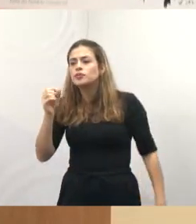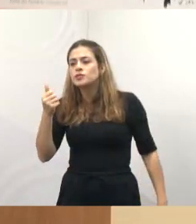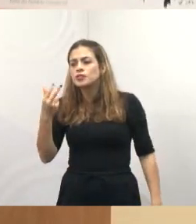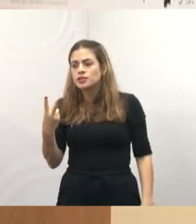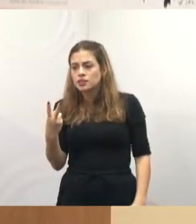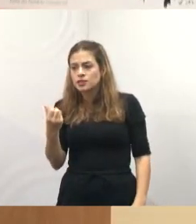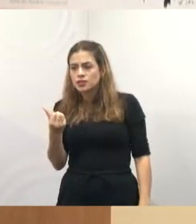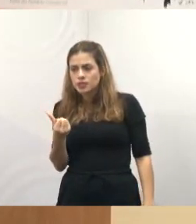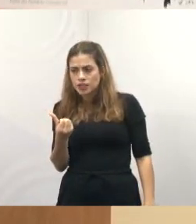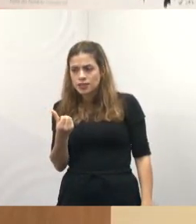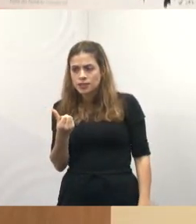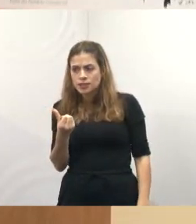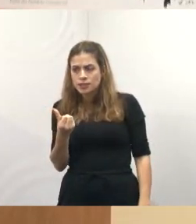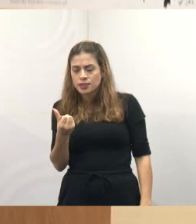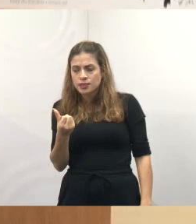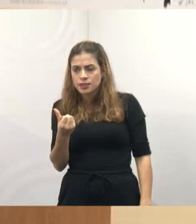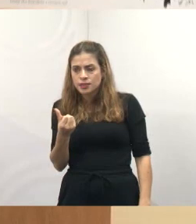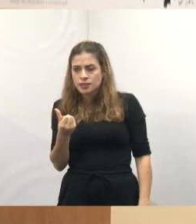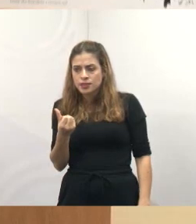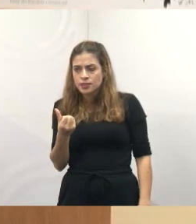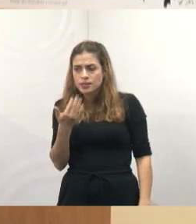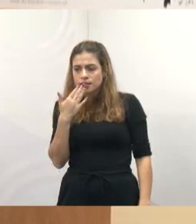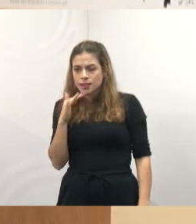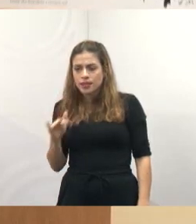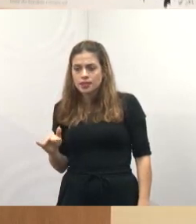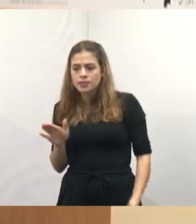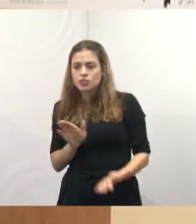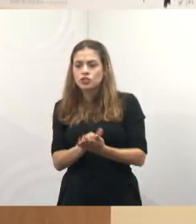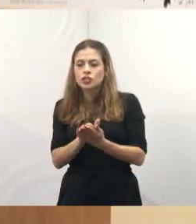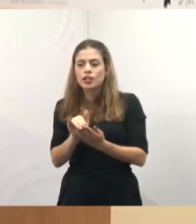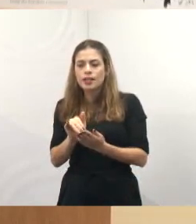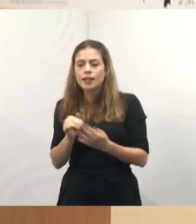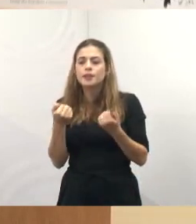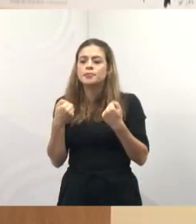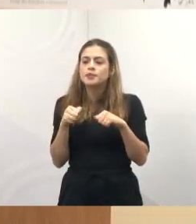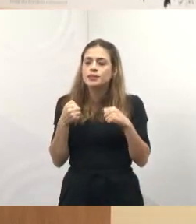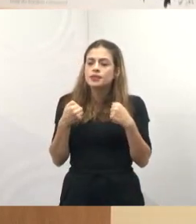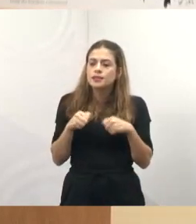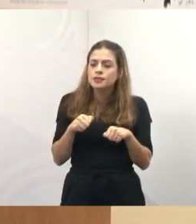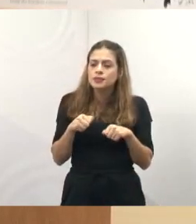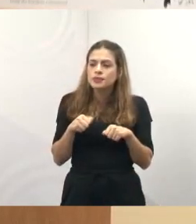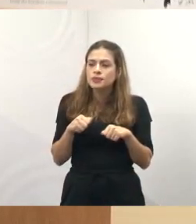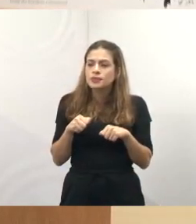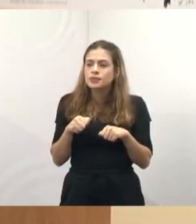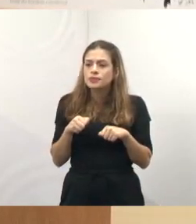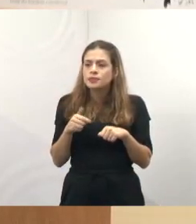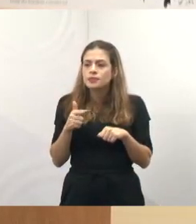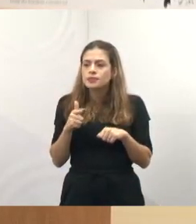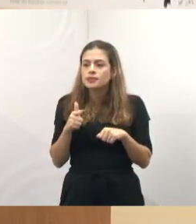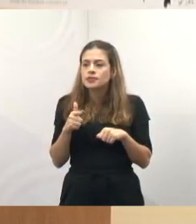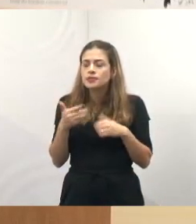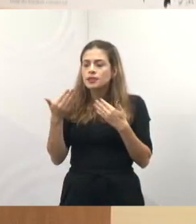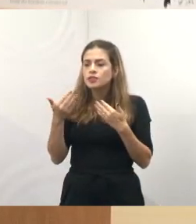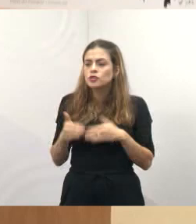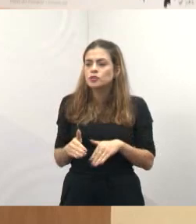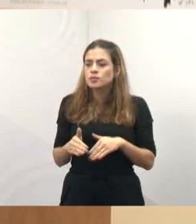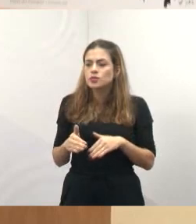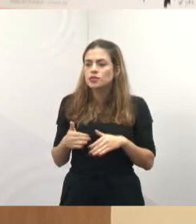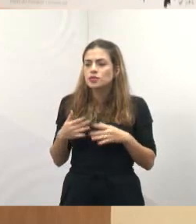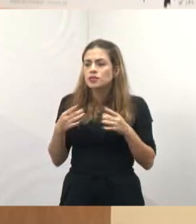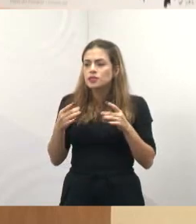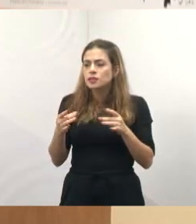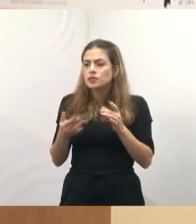2026. Nenhuma criança de Jacareí que precisou não teve atendimento na rede de